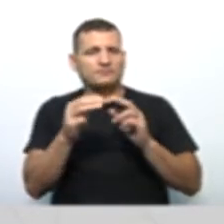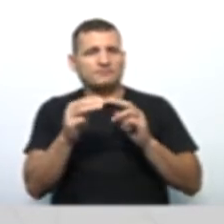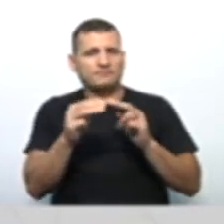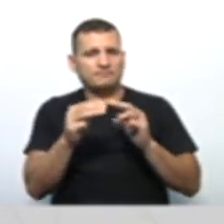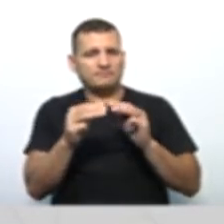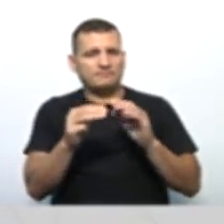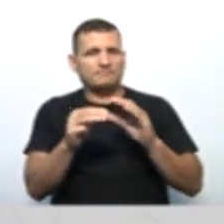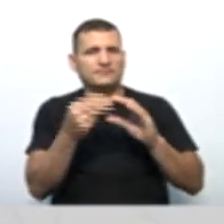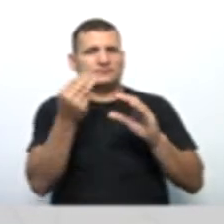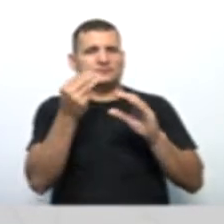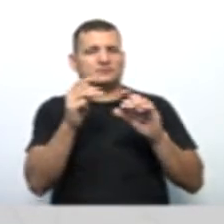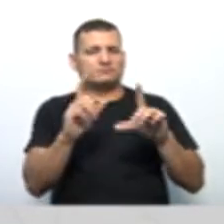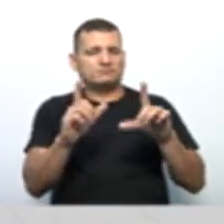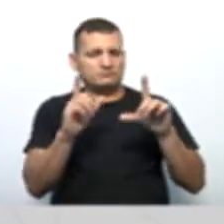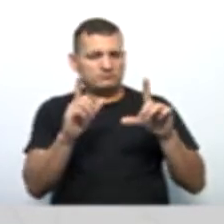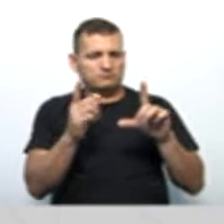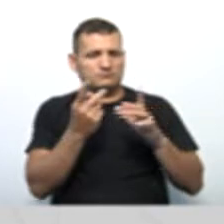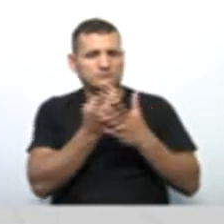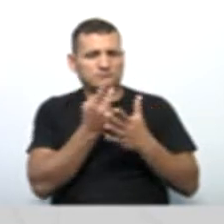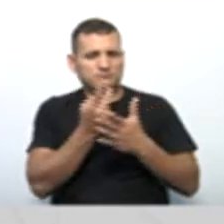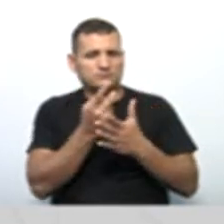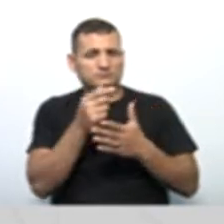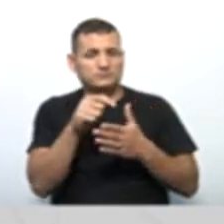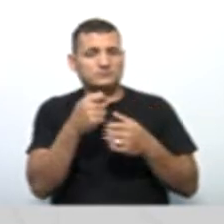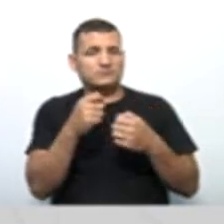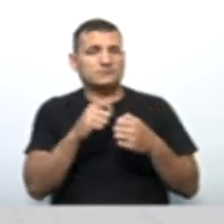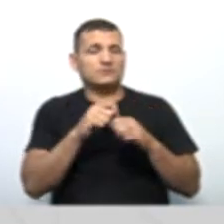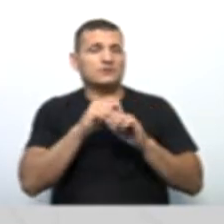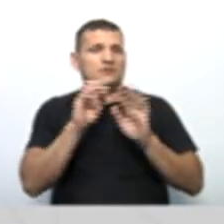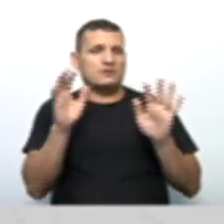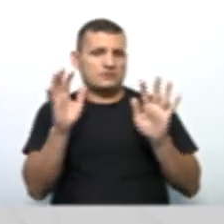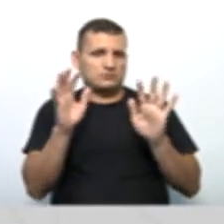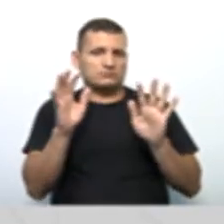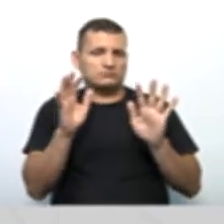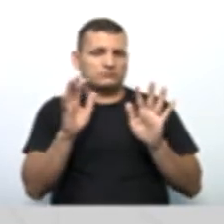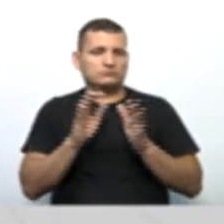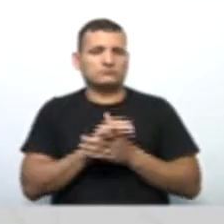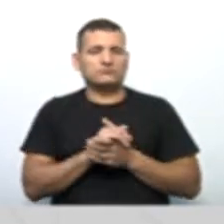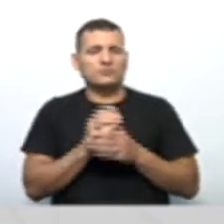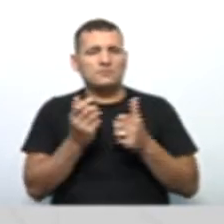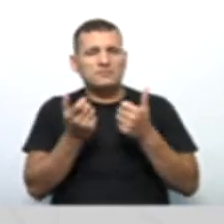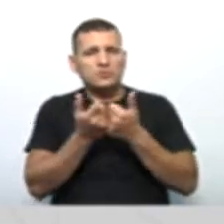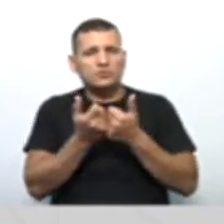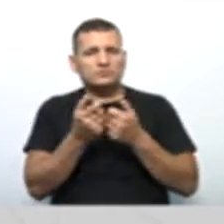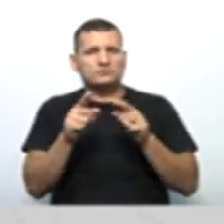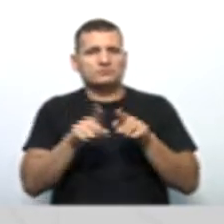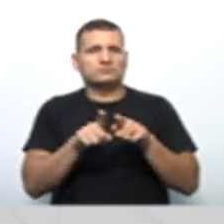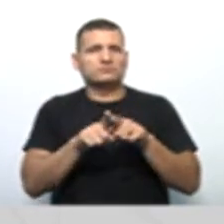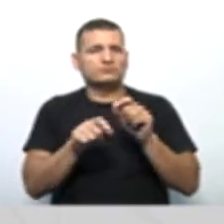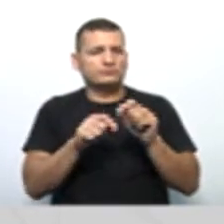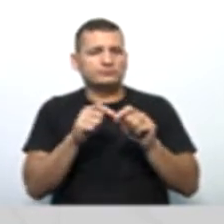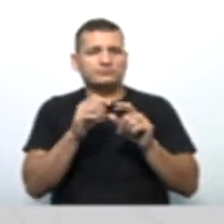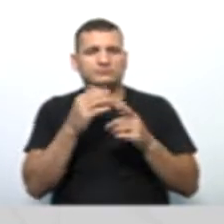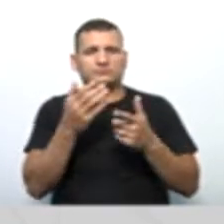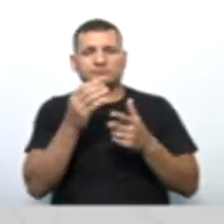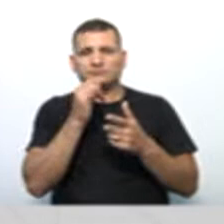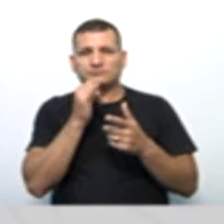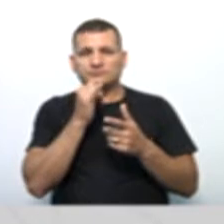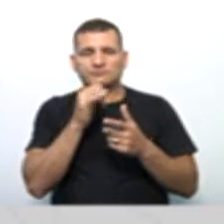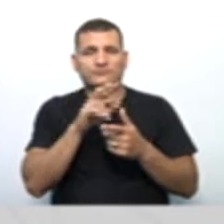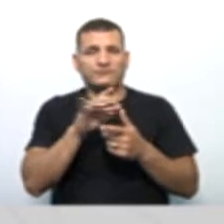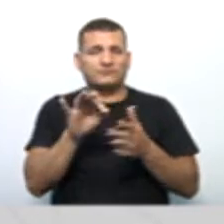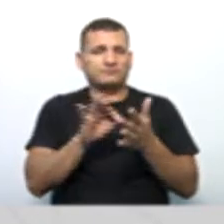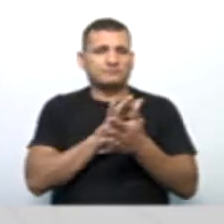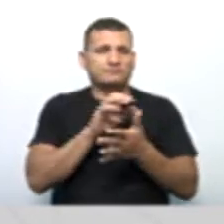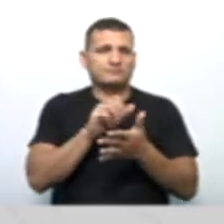claras e próximas do conteúdo ou da ação que causou o erro que levou na hora só ele vai se cadastrar no